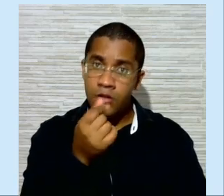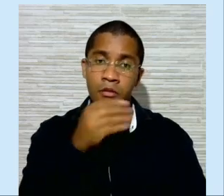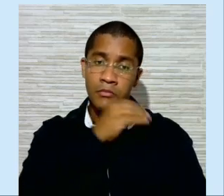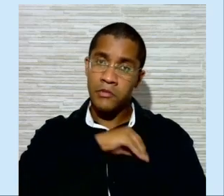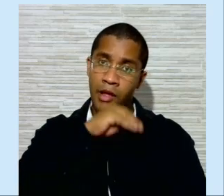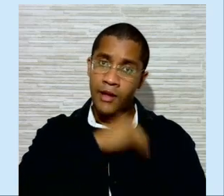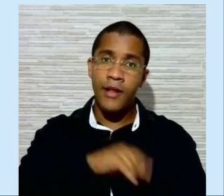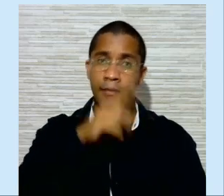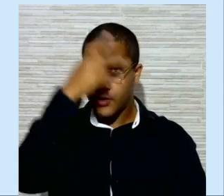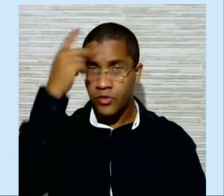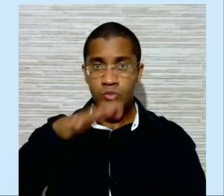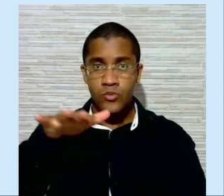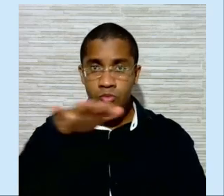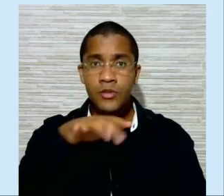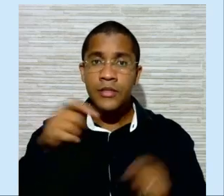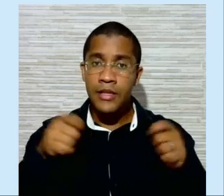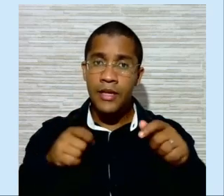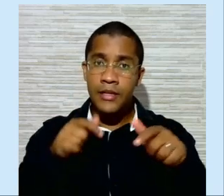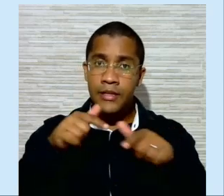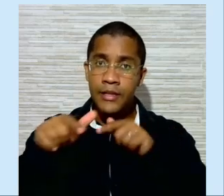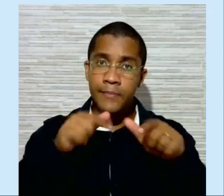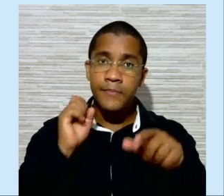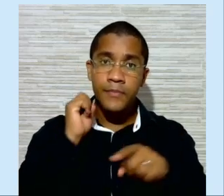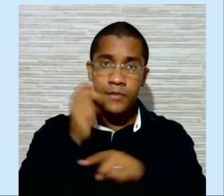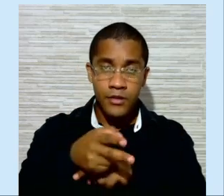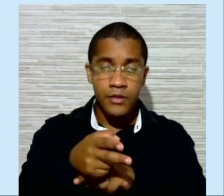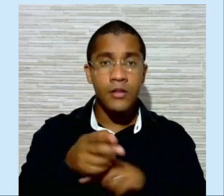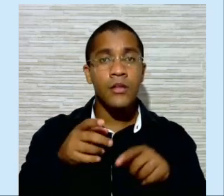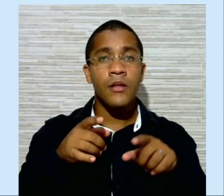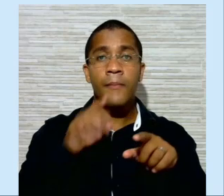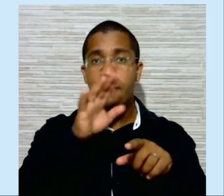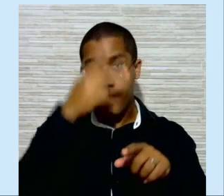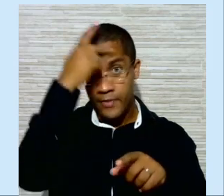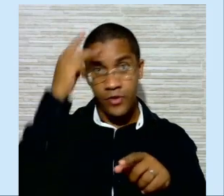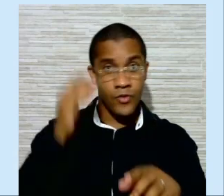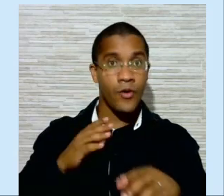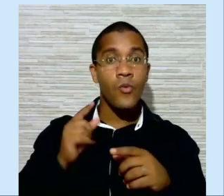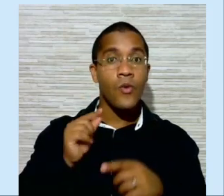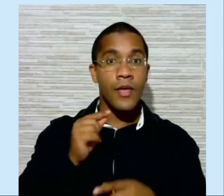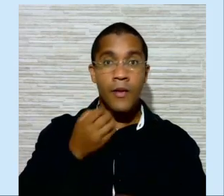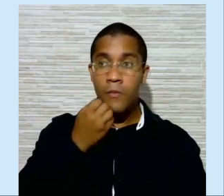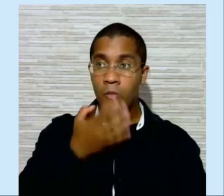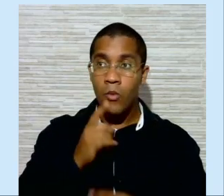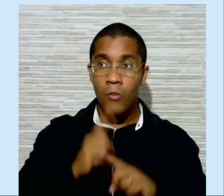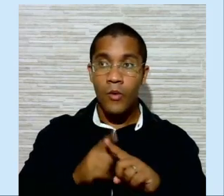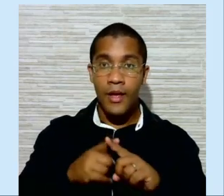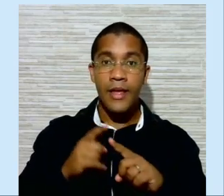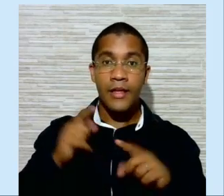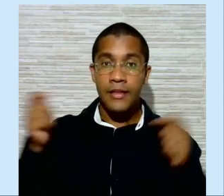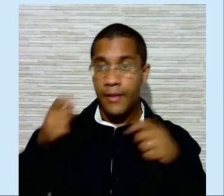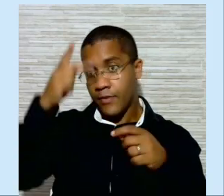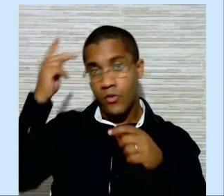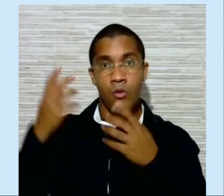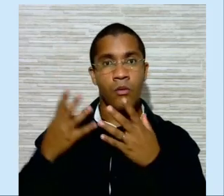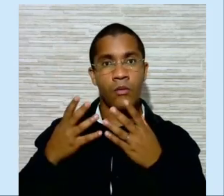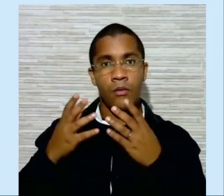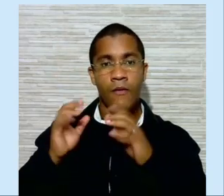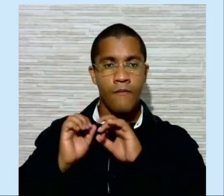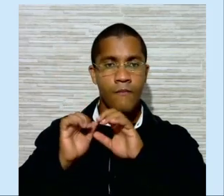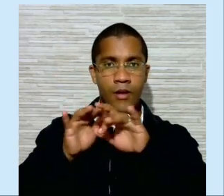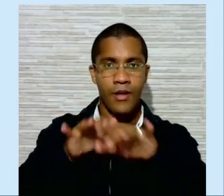para as pessoas. A contrapartida disso é que vai existir uma maior quantidade de pessoas indo até esse ambiente e acabando